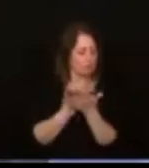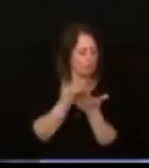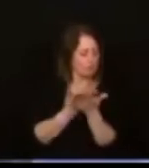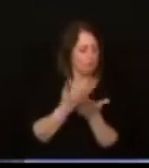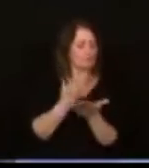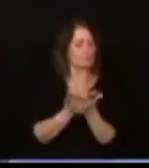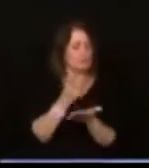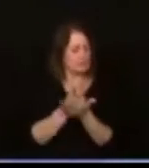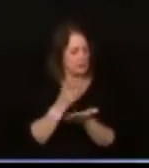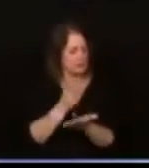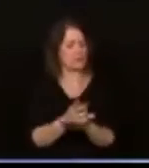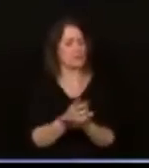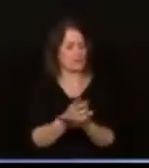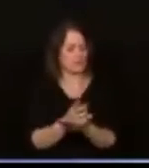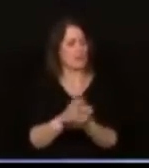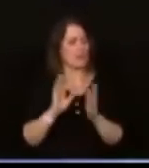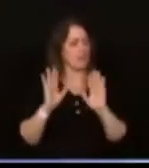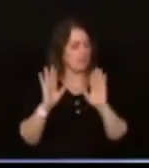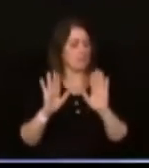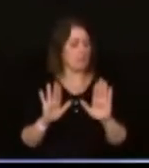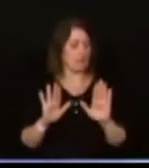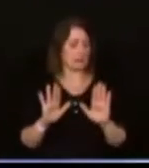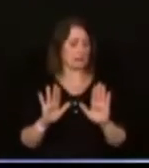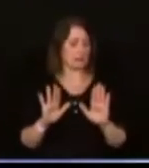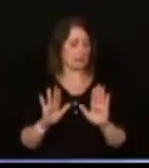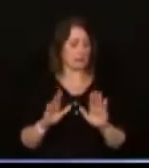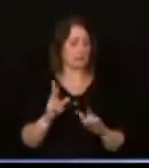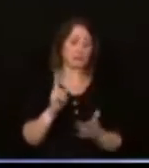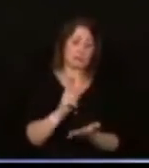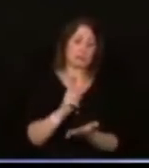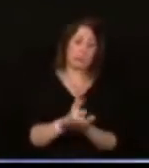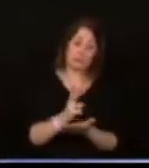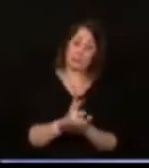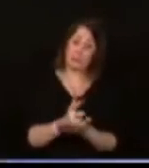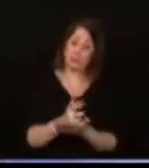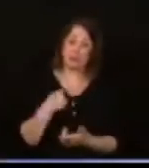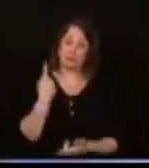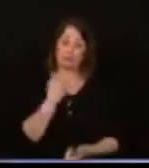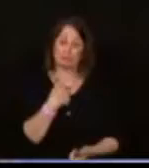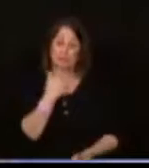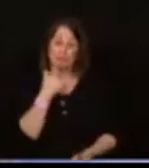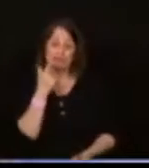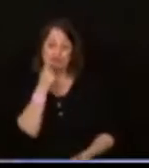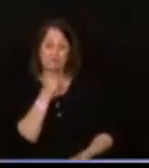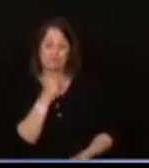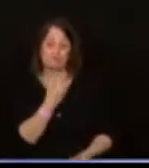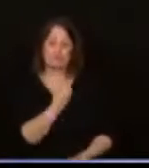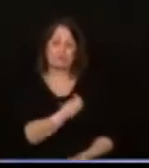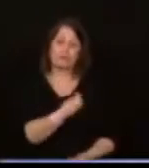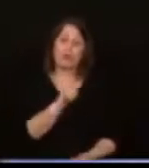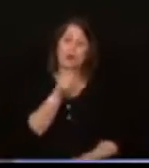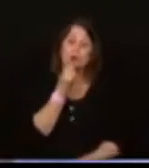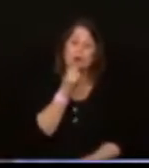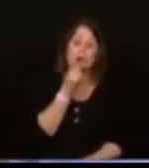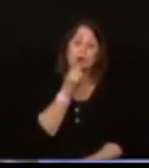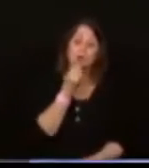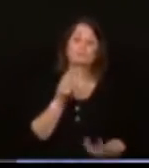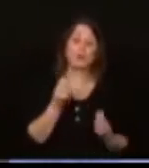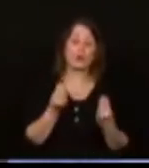muita coisa, mas nem sempre poderemos sobreviver sem esse alimento